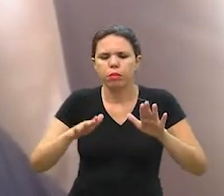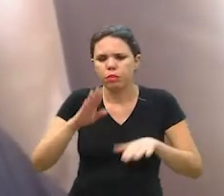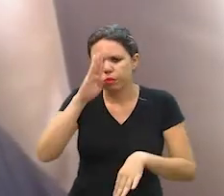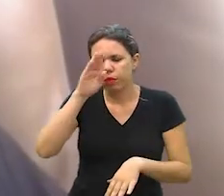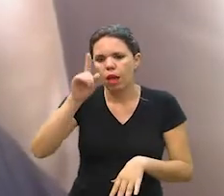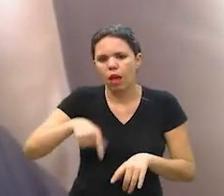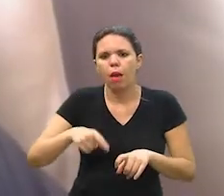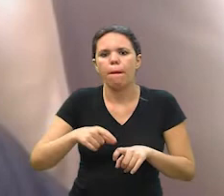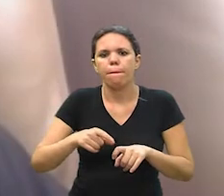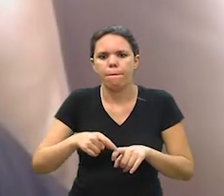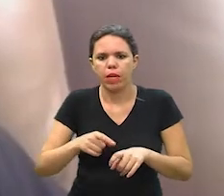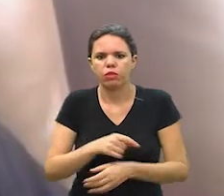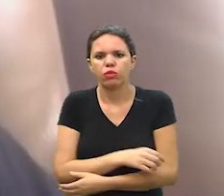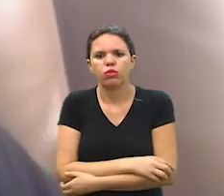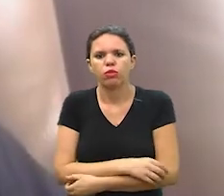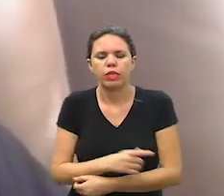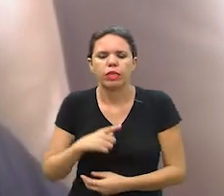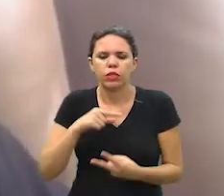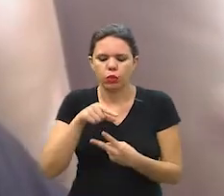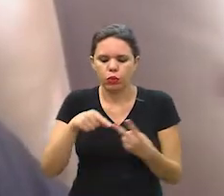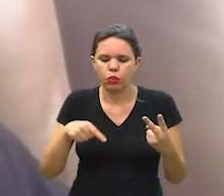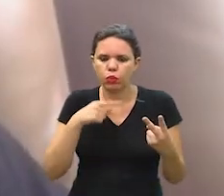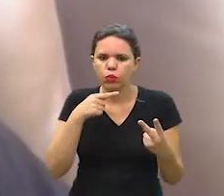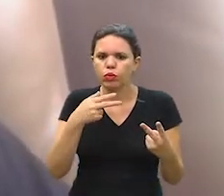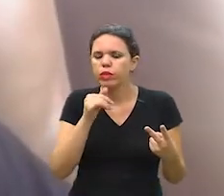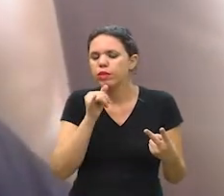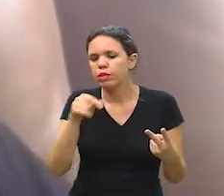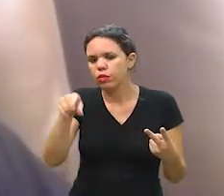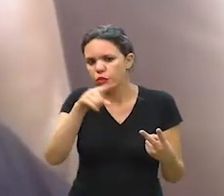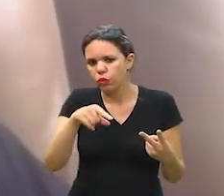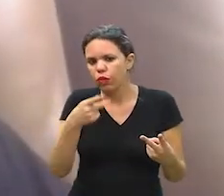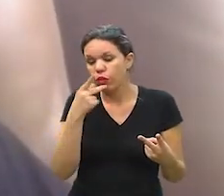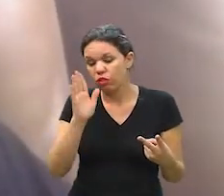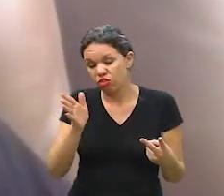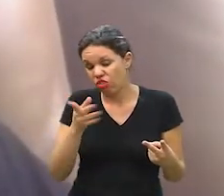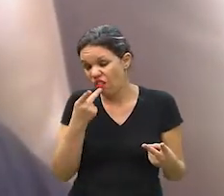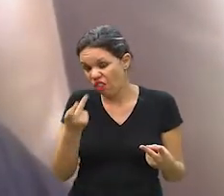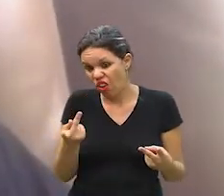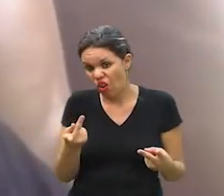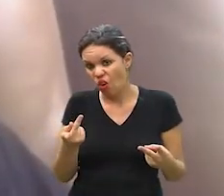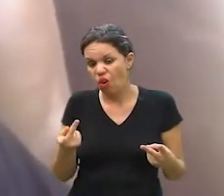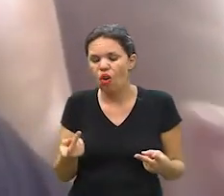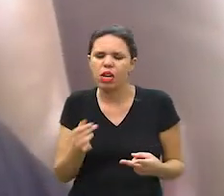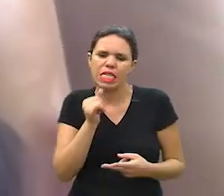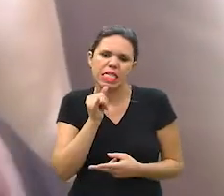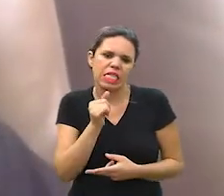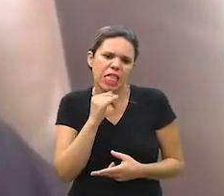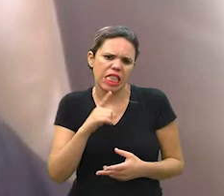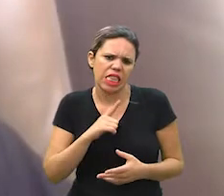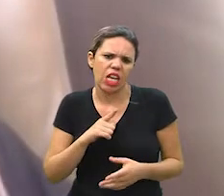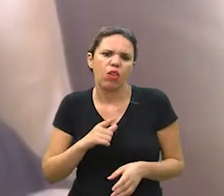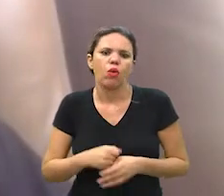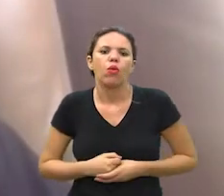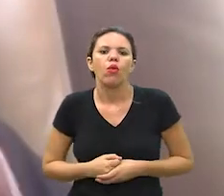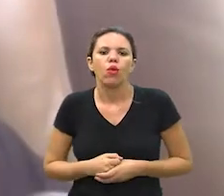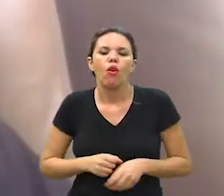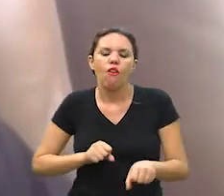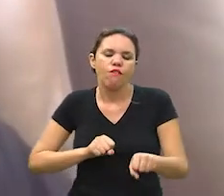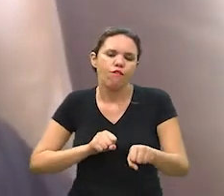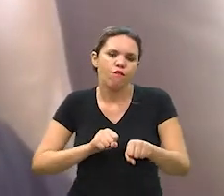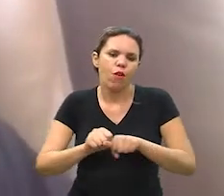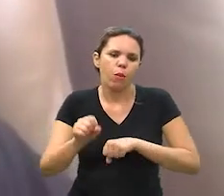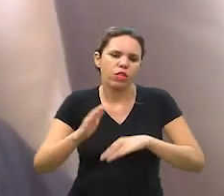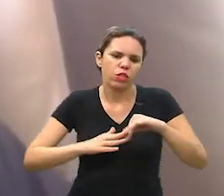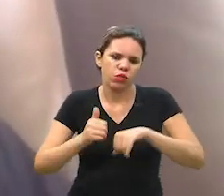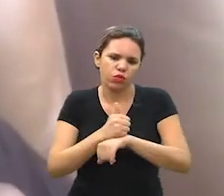principalmente o médico, nós temos 2 questões. Uma que vocês mesmos já colocaram, nós temos uma formação dos profissionais